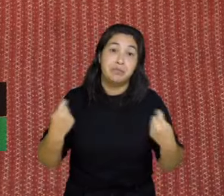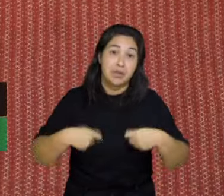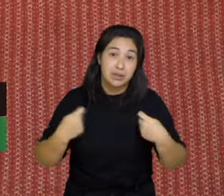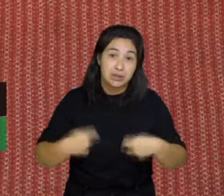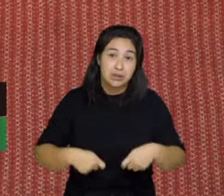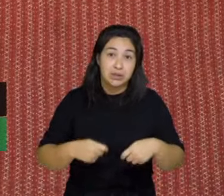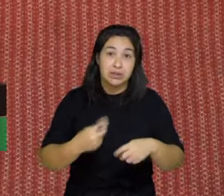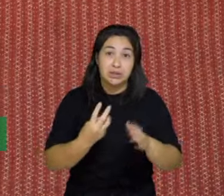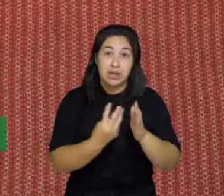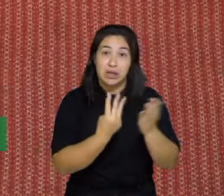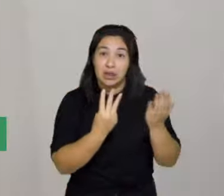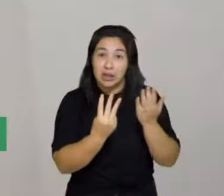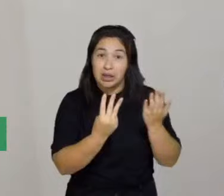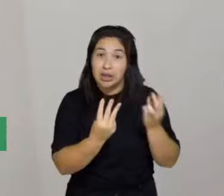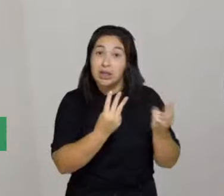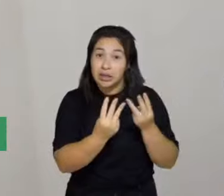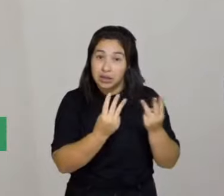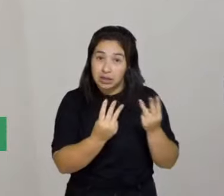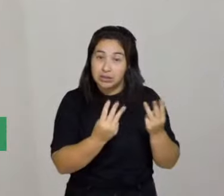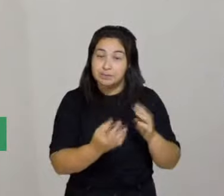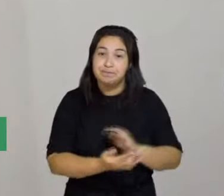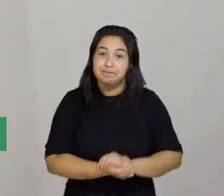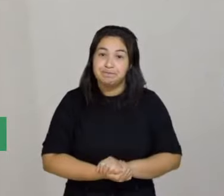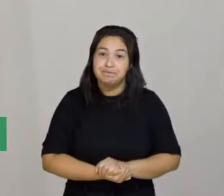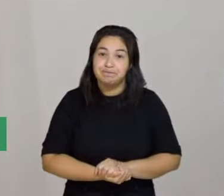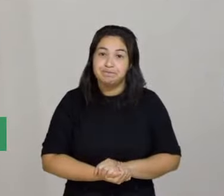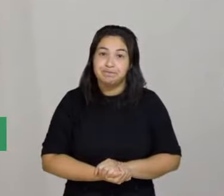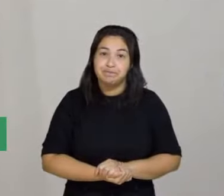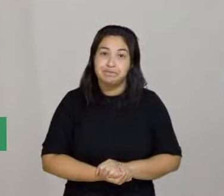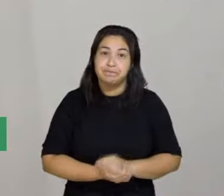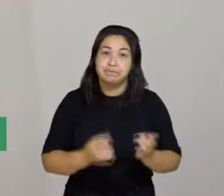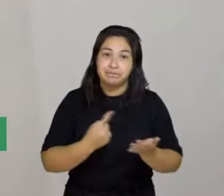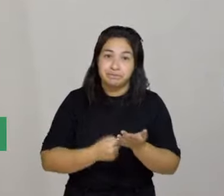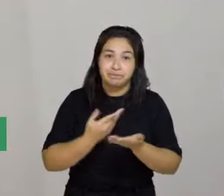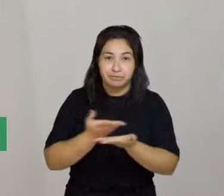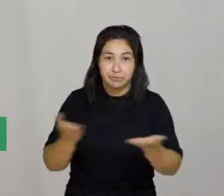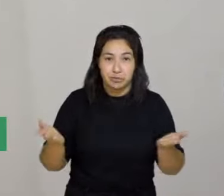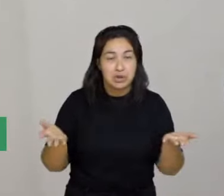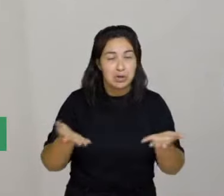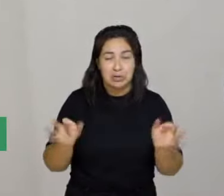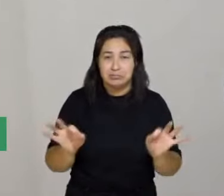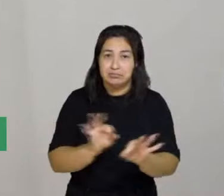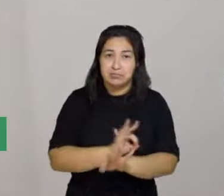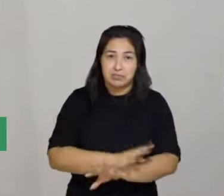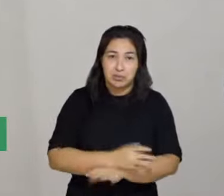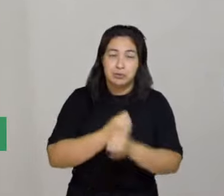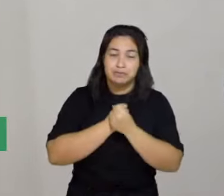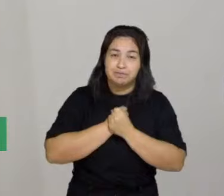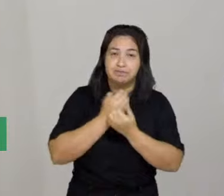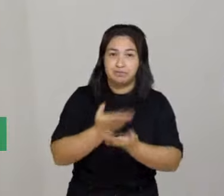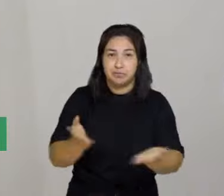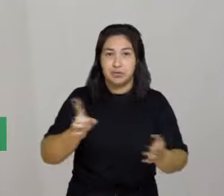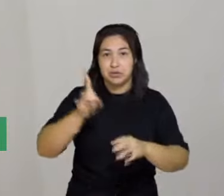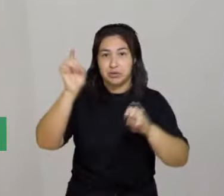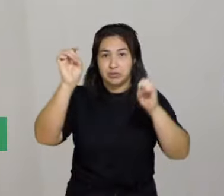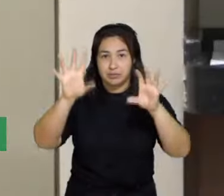terceiras faixas. Parabéns. Obrigado, deputado. Conto com a sua ajuda e dos demais colegas. Por hoje era isso. Um forte abraço a todos. Que Deus nos